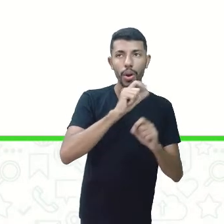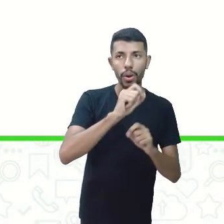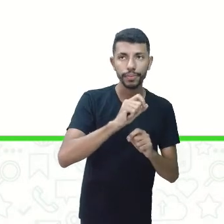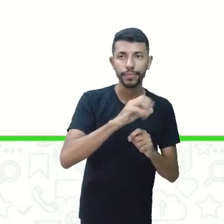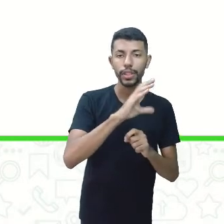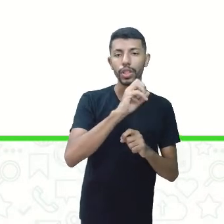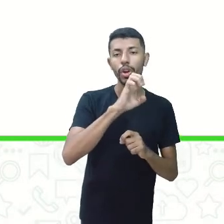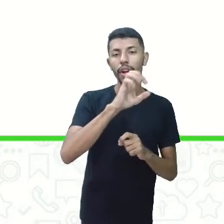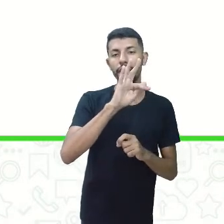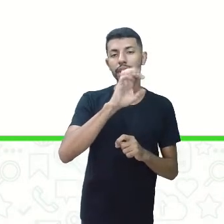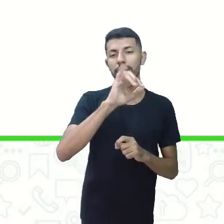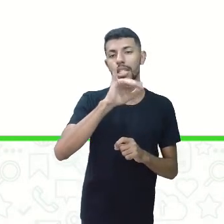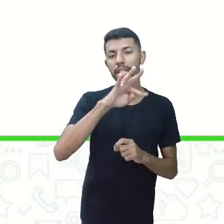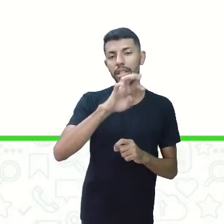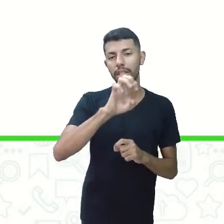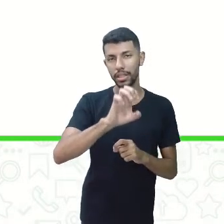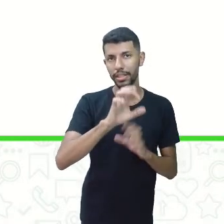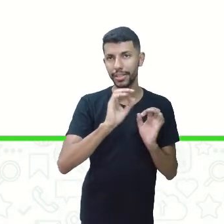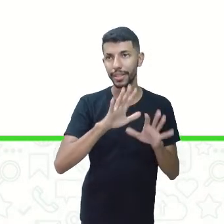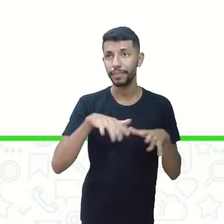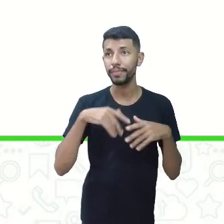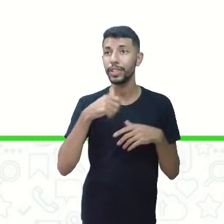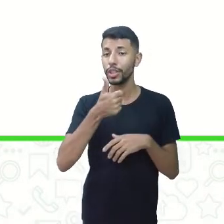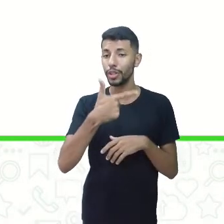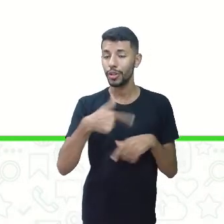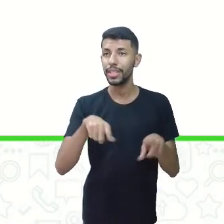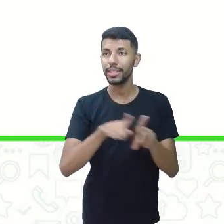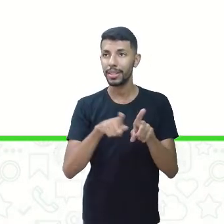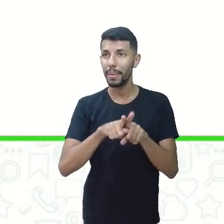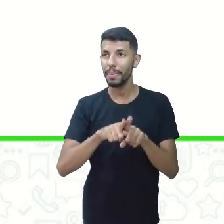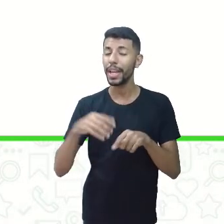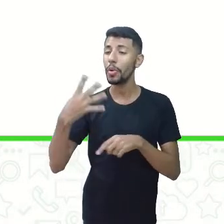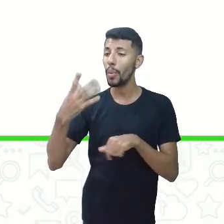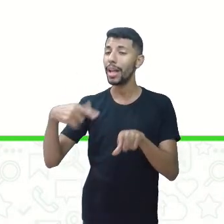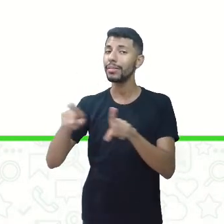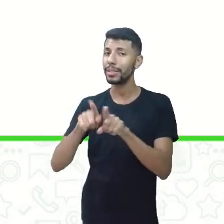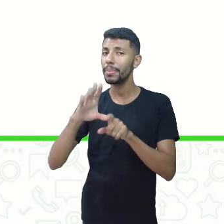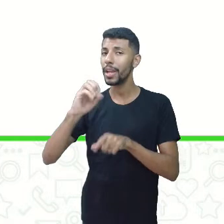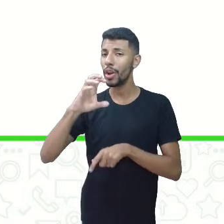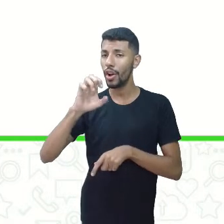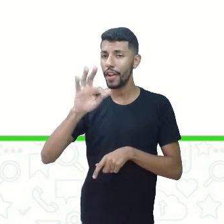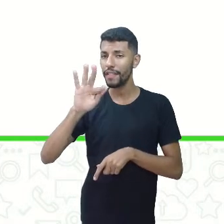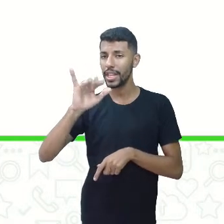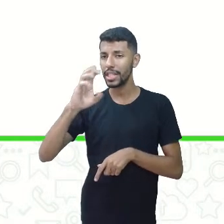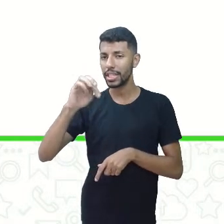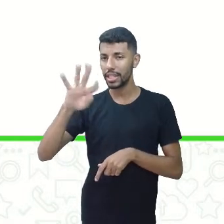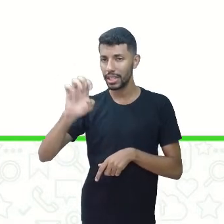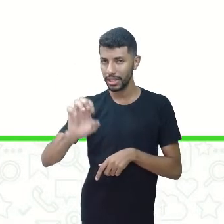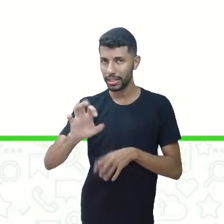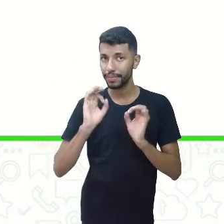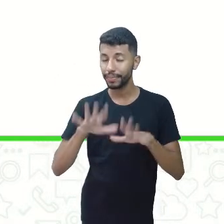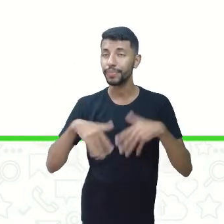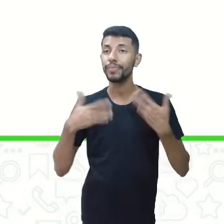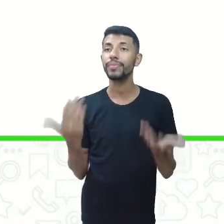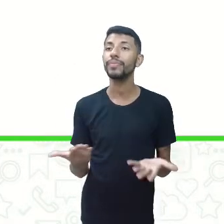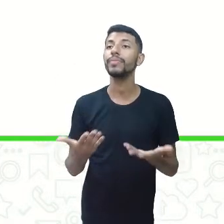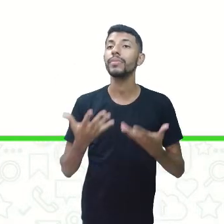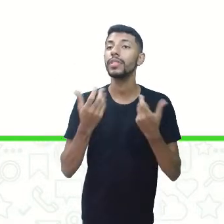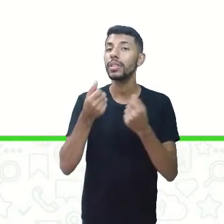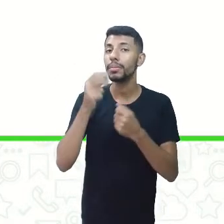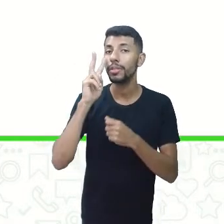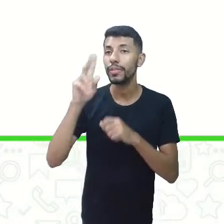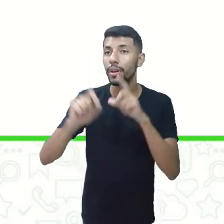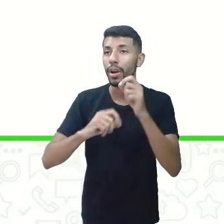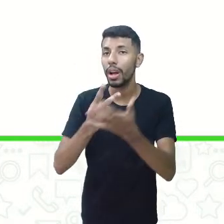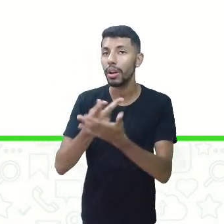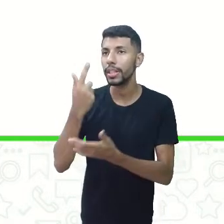12? Coeficiente de AB. Mais 4, que 4 é coeficiente de B ao quadrado. Então, vamos ver o que é que acontece. Só de